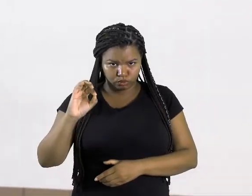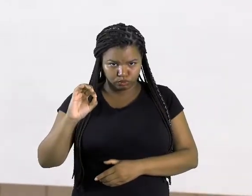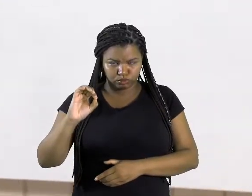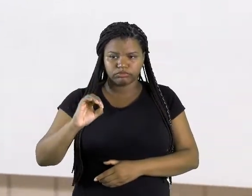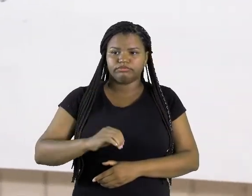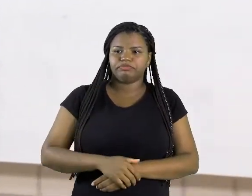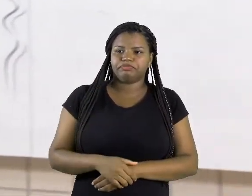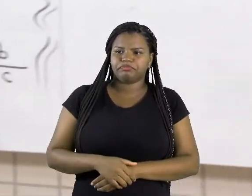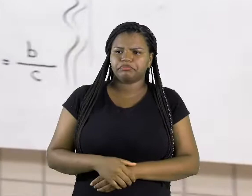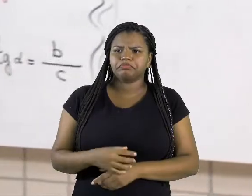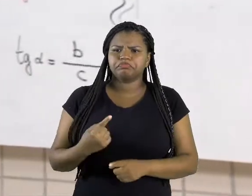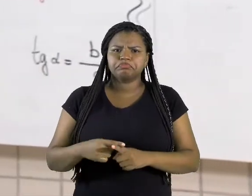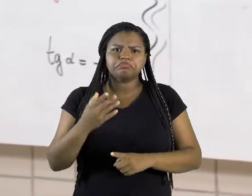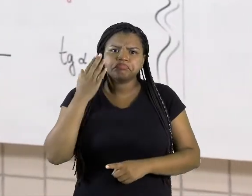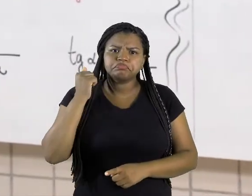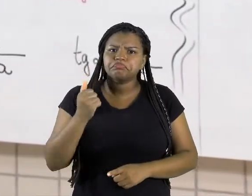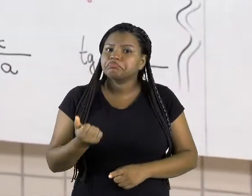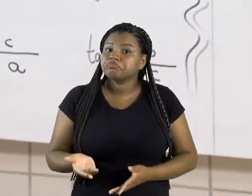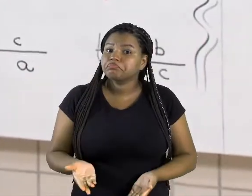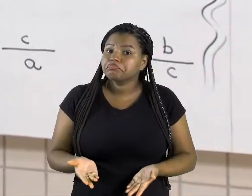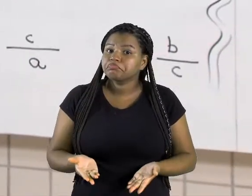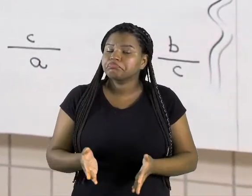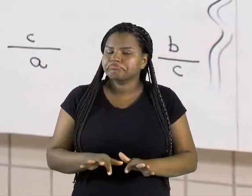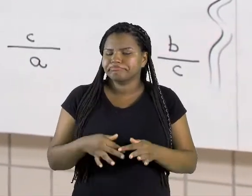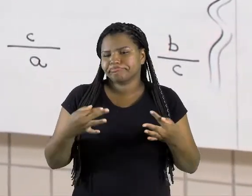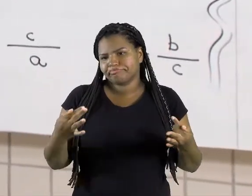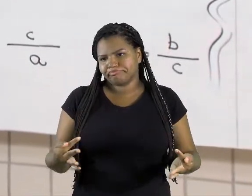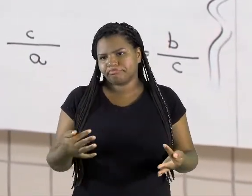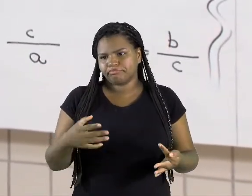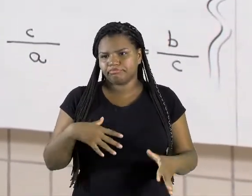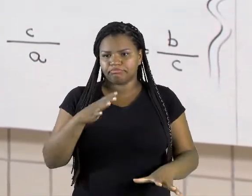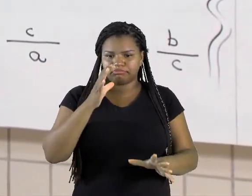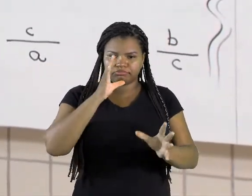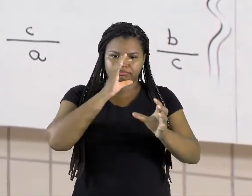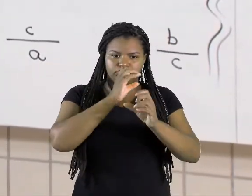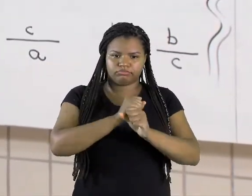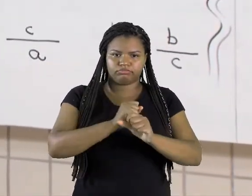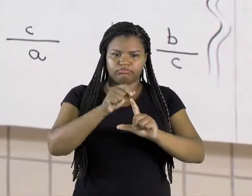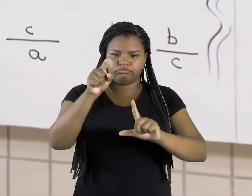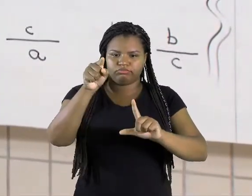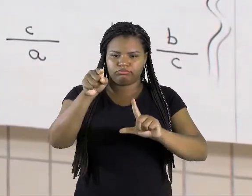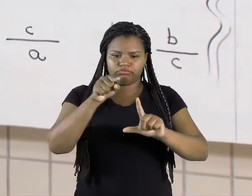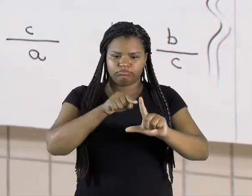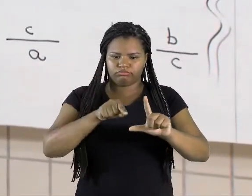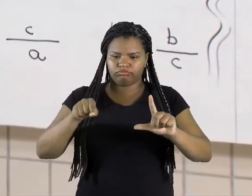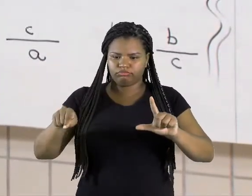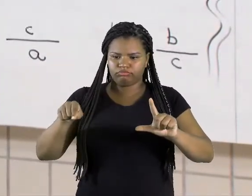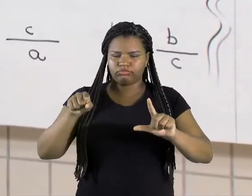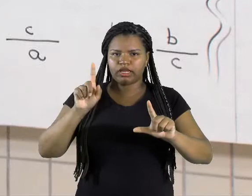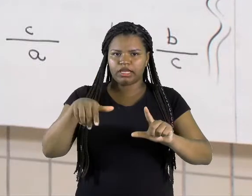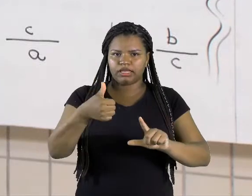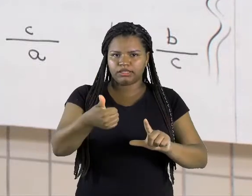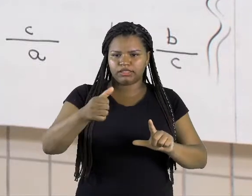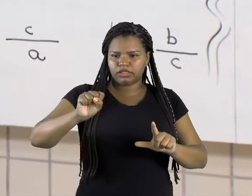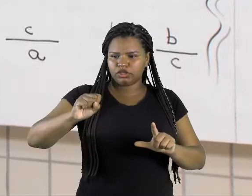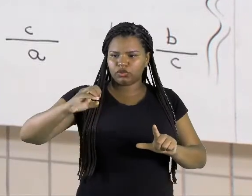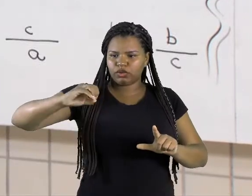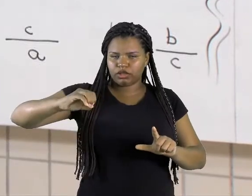Certo? Por que que eu sei disso? Simples. Se a soma dos ângulos internos desse triângulo são 180 graus, se eu já tenho